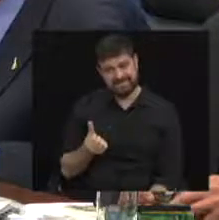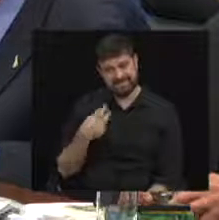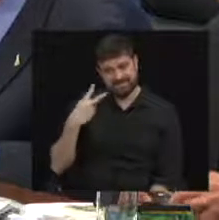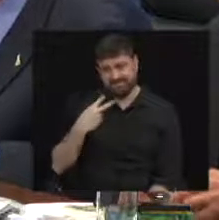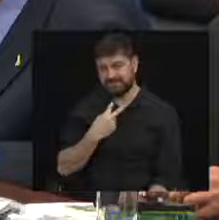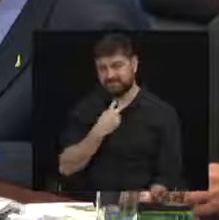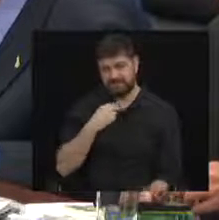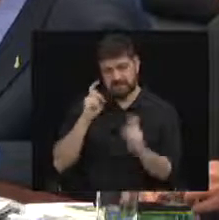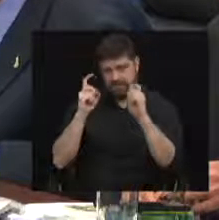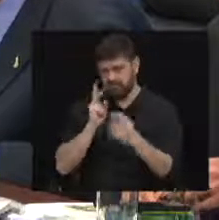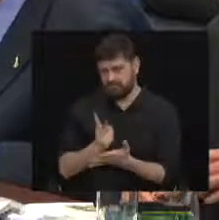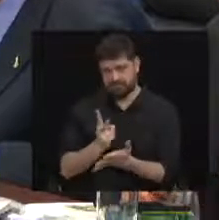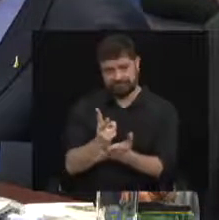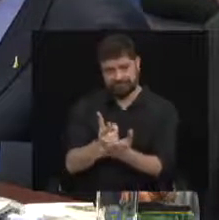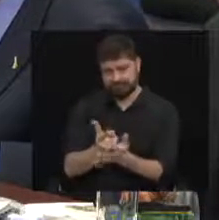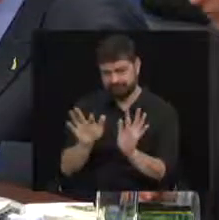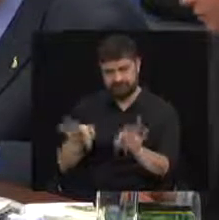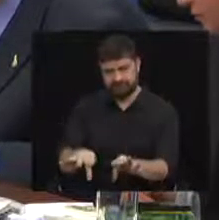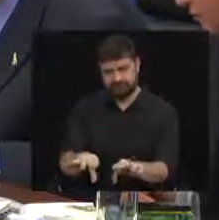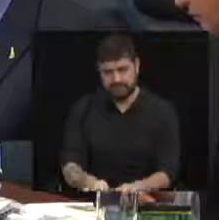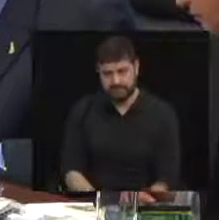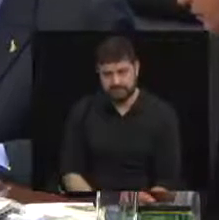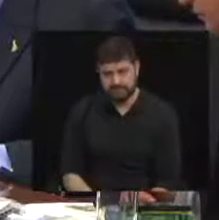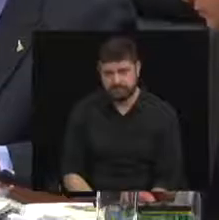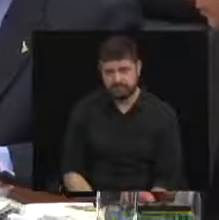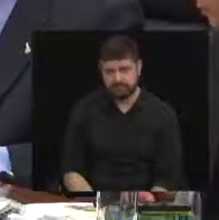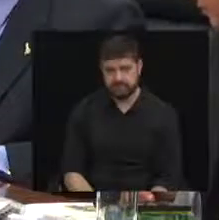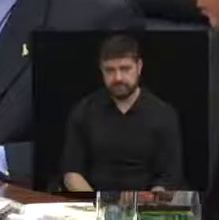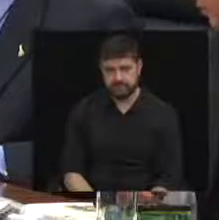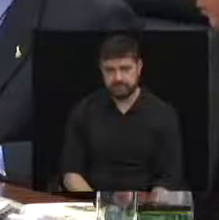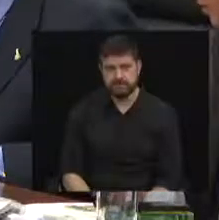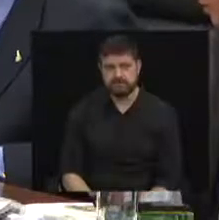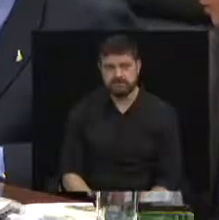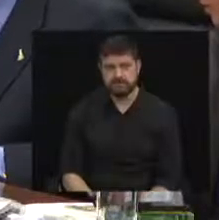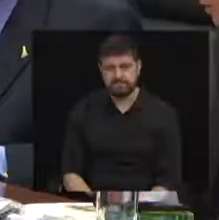a sessão Pela ordem, senhor no dia presidente. de 8 e convoco. Pela ordem.